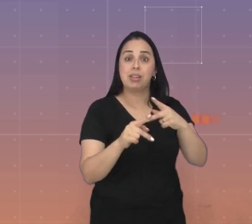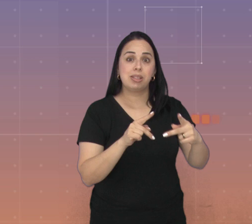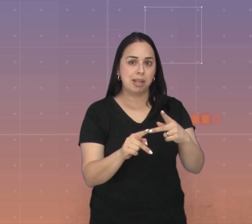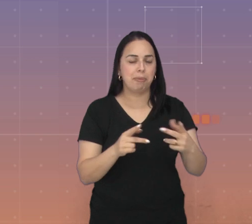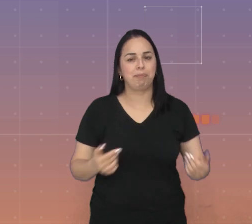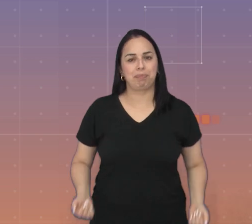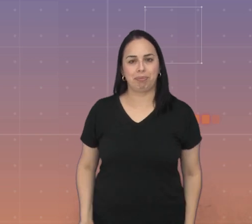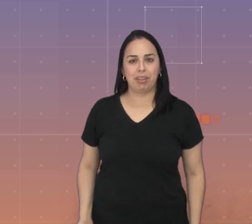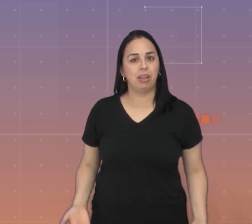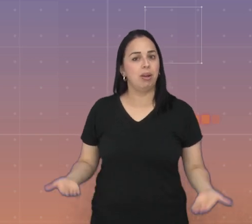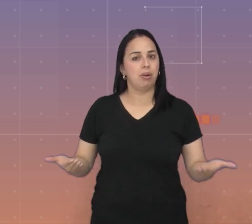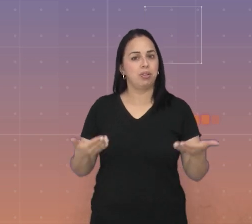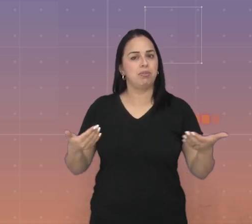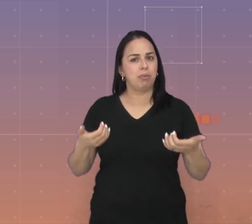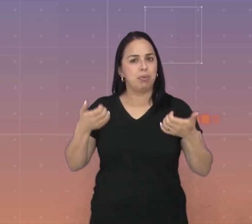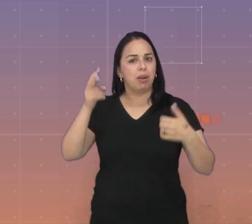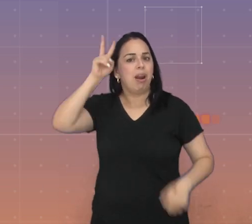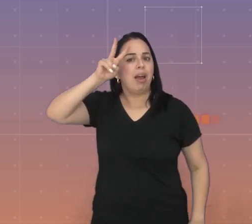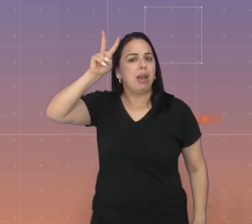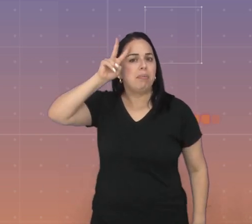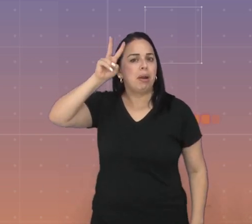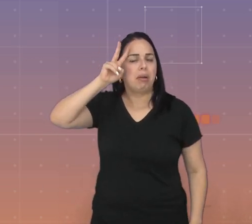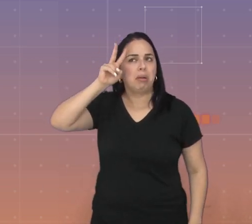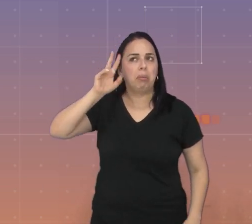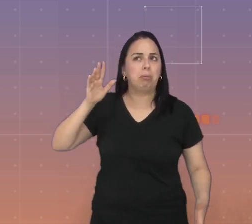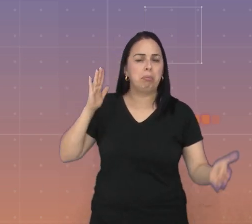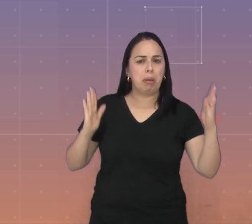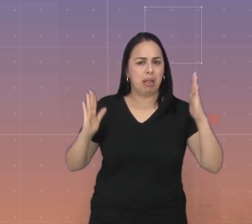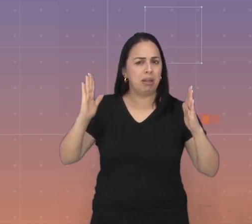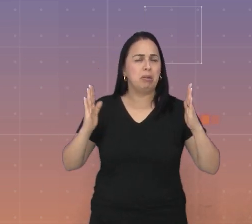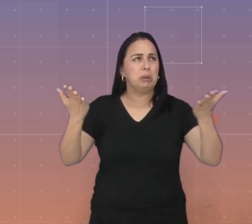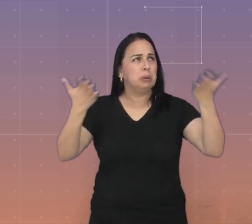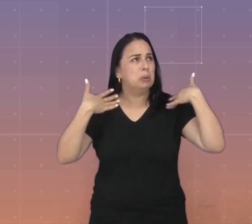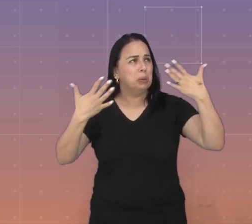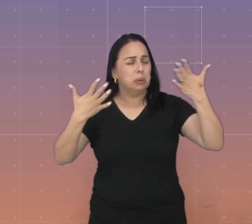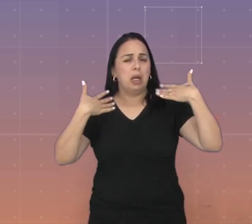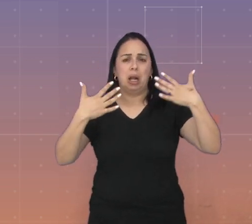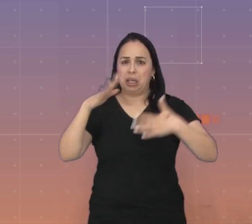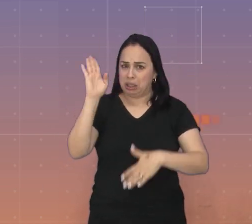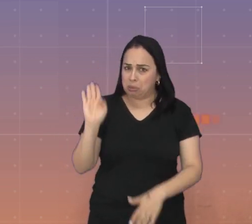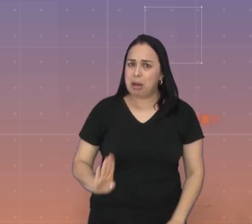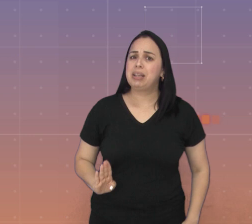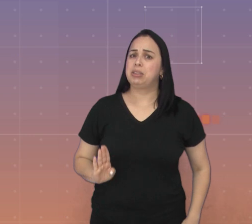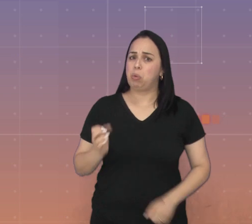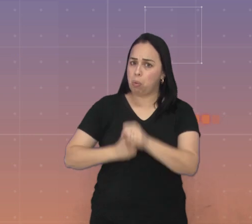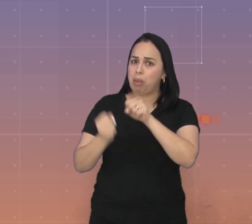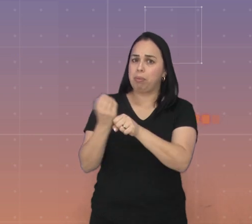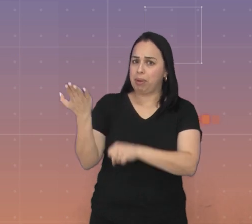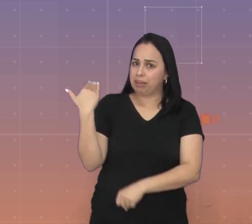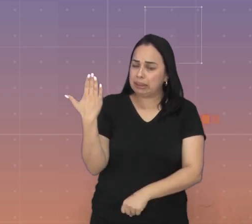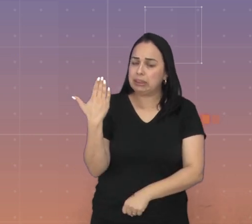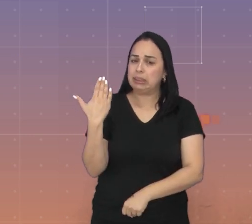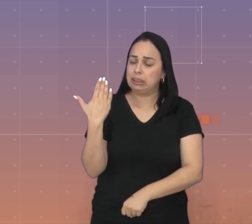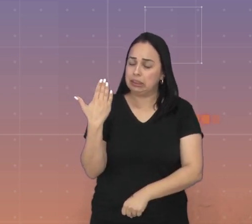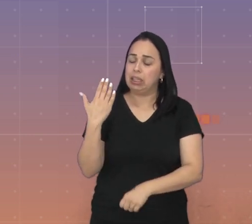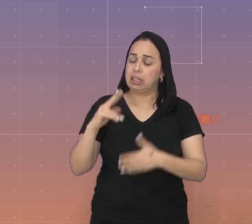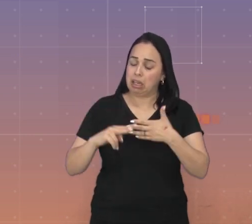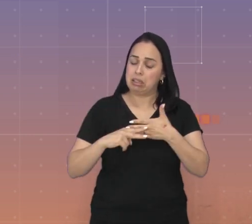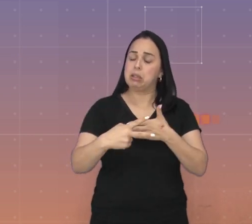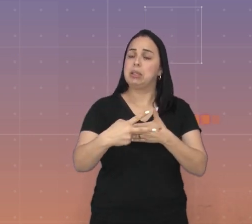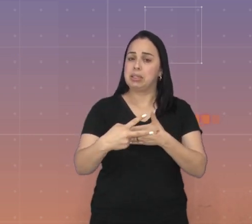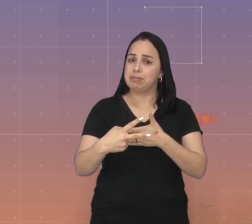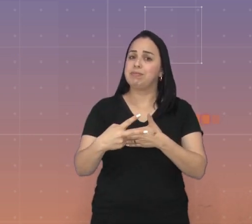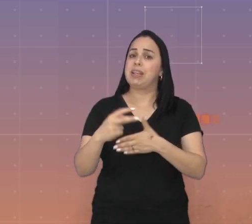São José dos Campos. Hoje a gente vai relembrar sobre a onda de calor que atingiu as cidades brasileiras no ano passado e, olha,